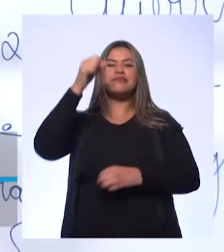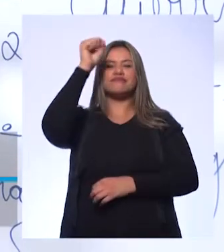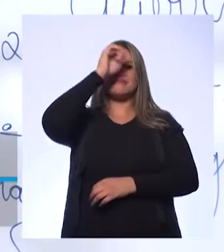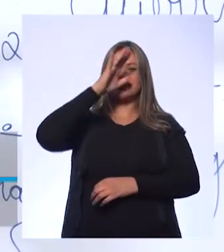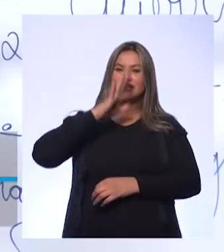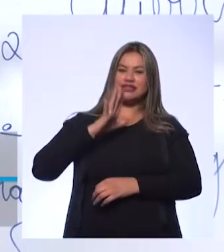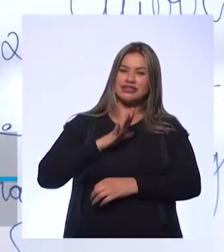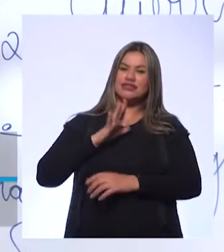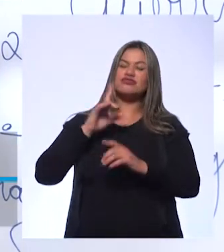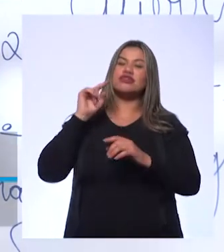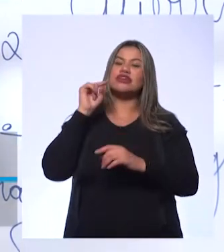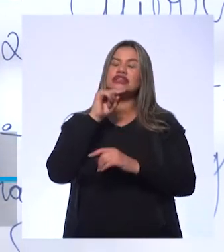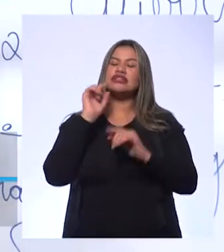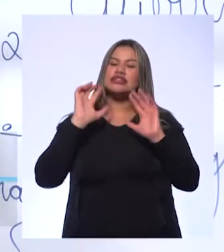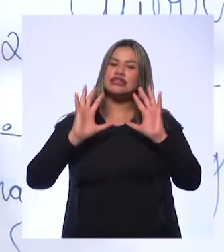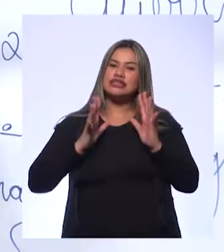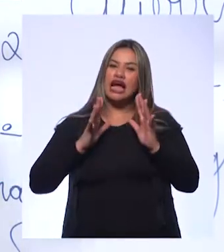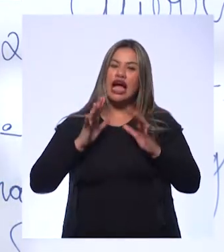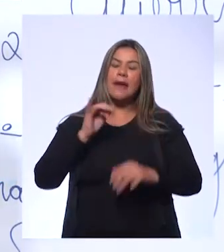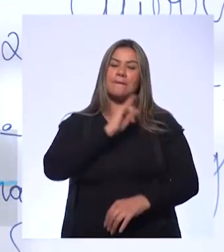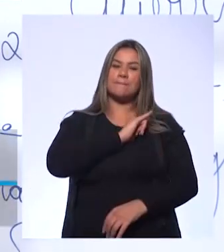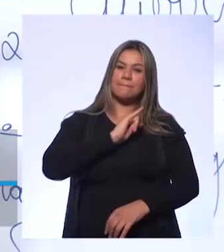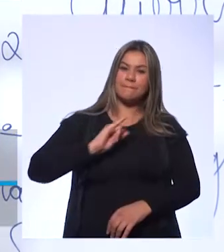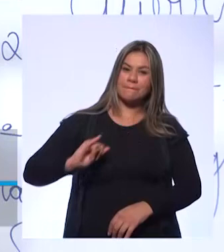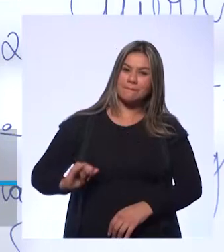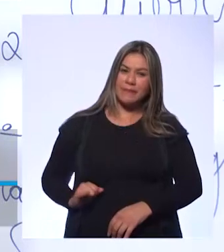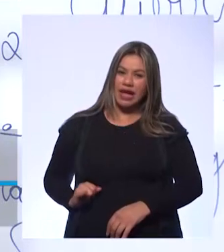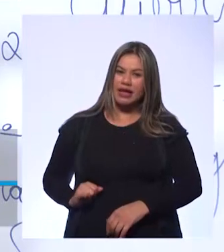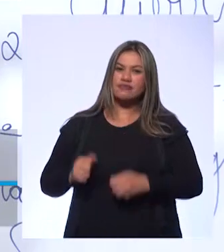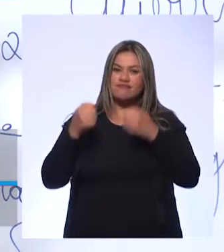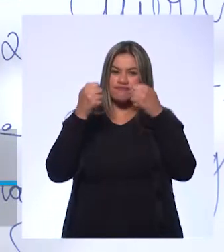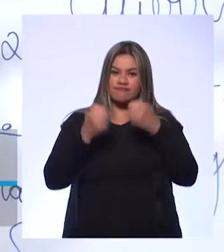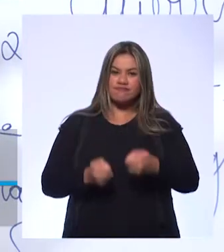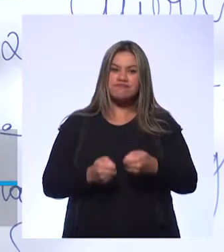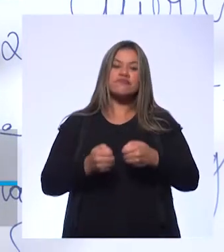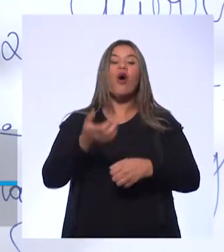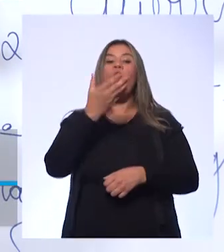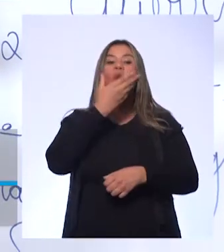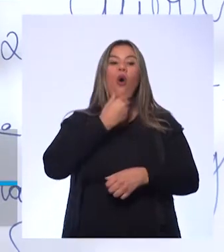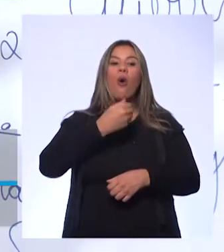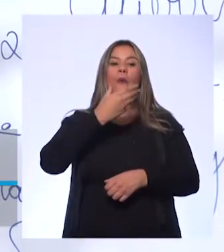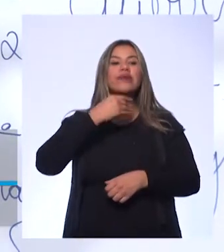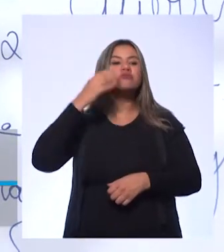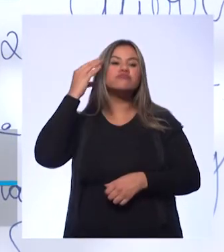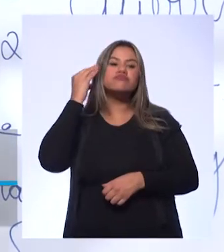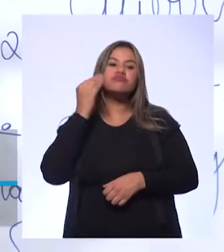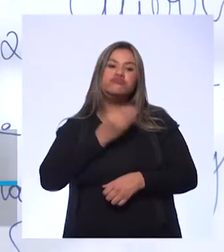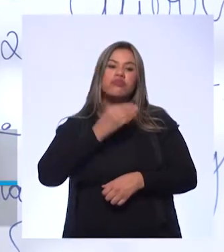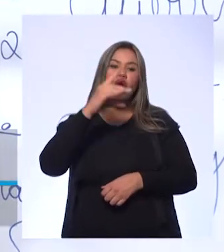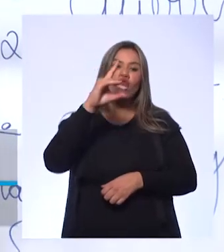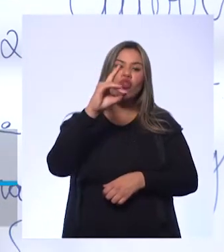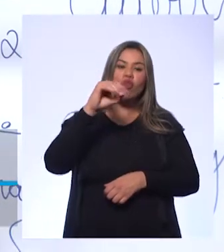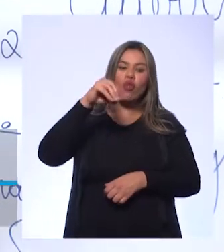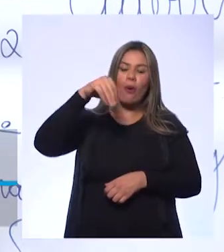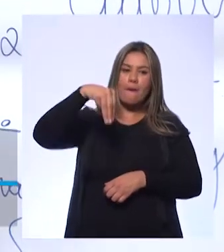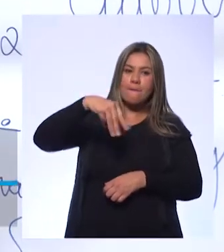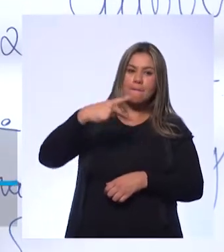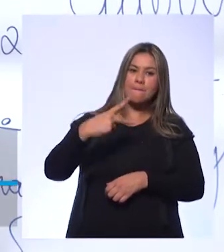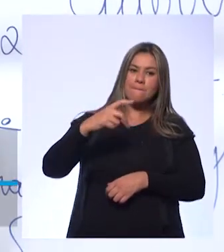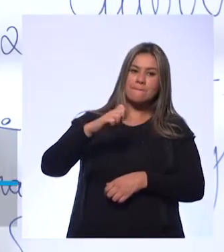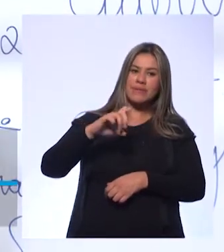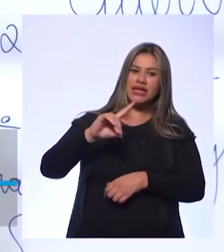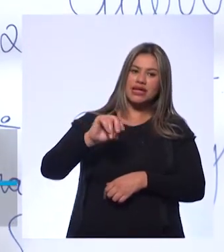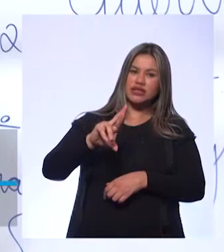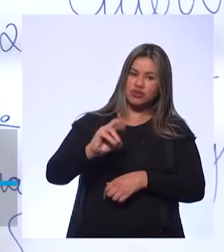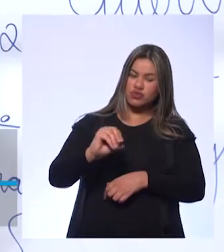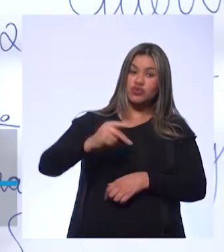se consolidado o império nós já temos a figura de Dom Pedro Segundo comandando o Império Brasileiro